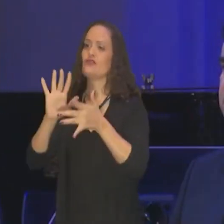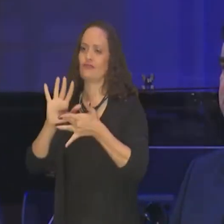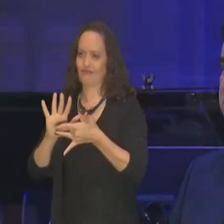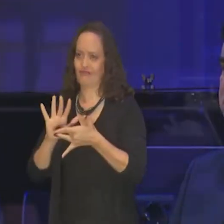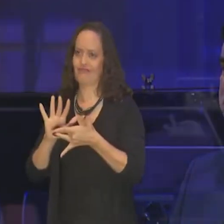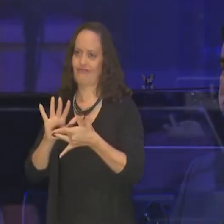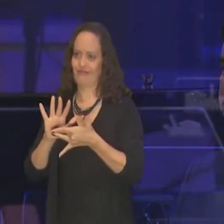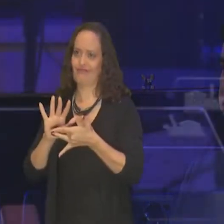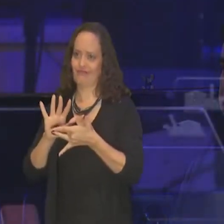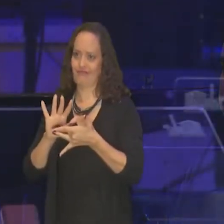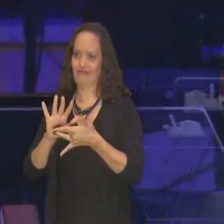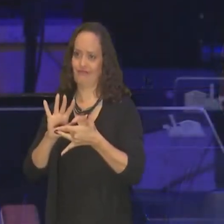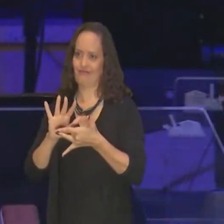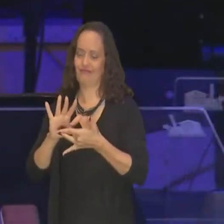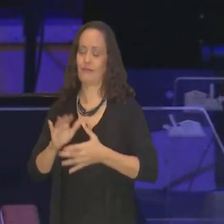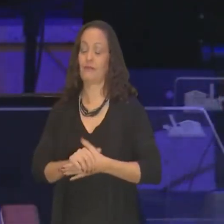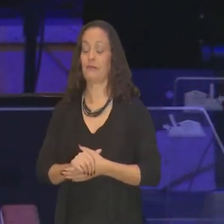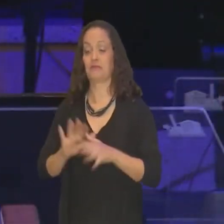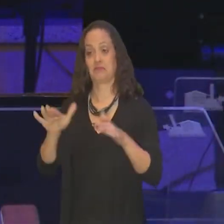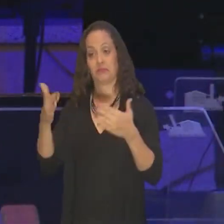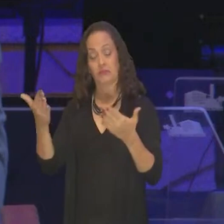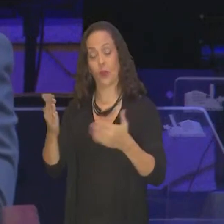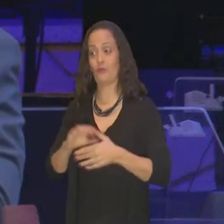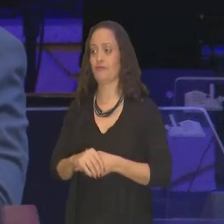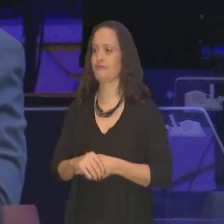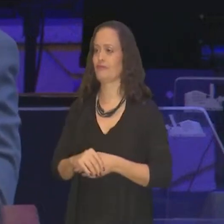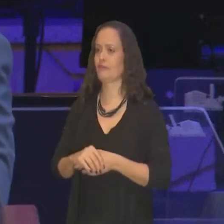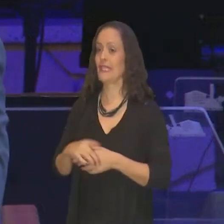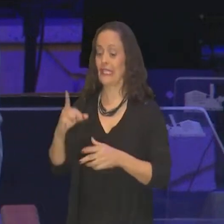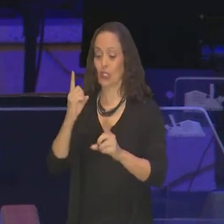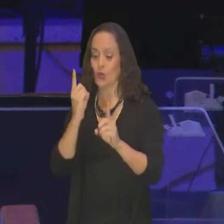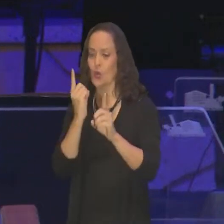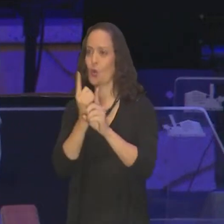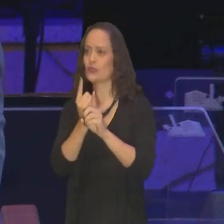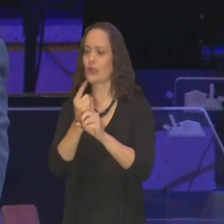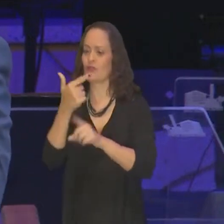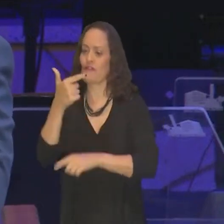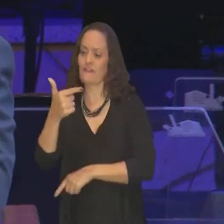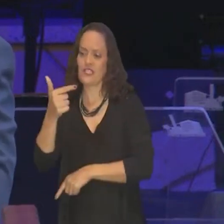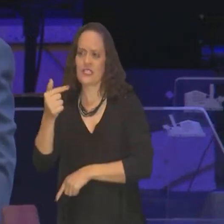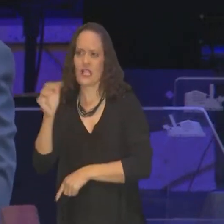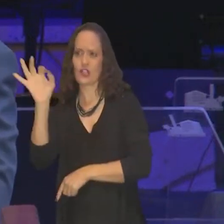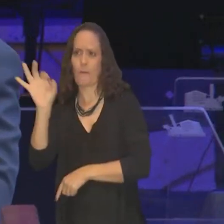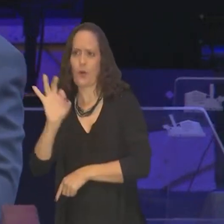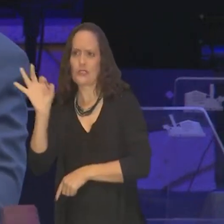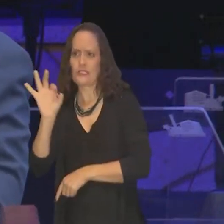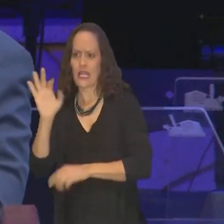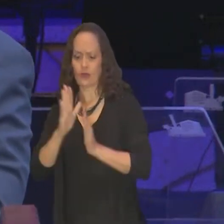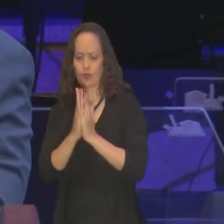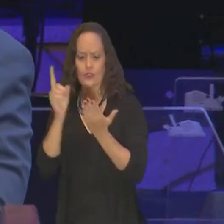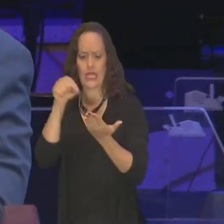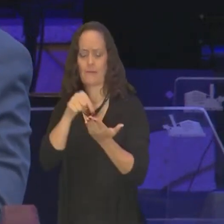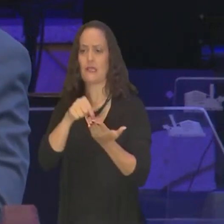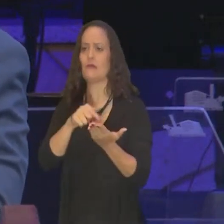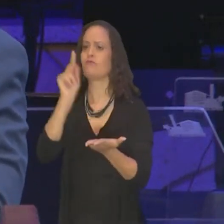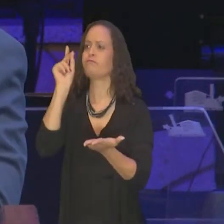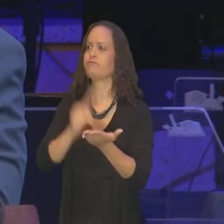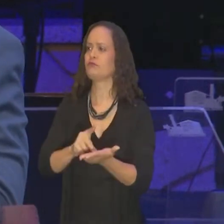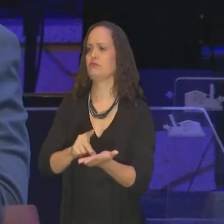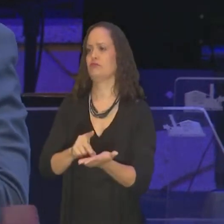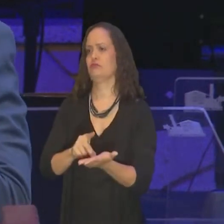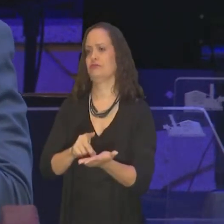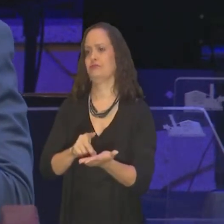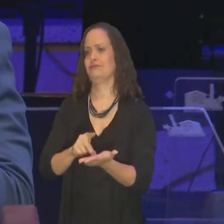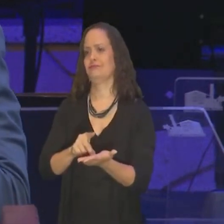ascensão. Então nós encontramos 27% de predições na Bíblia.